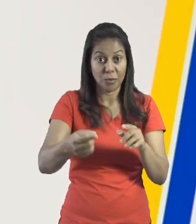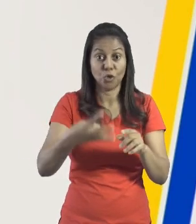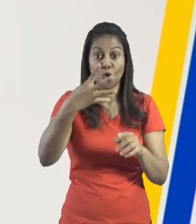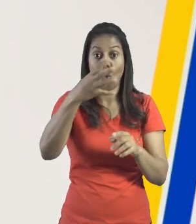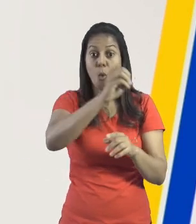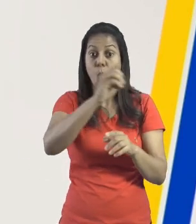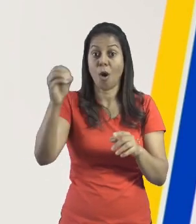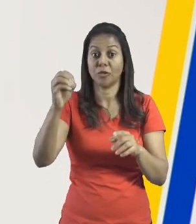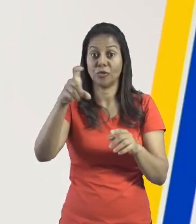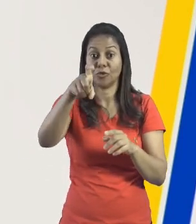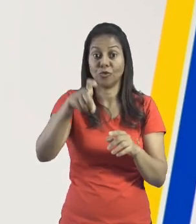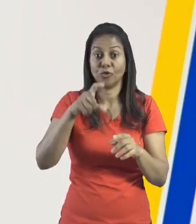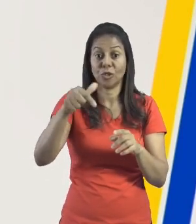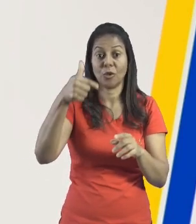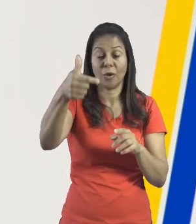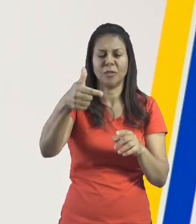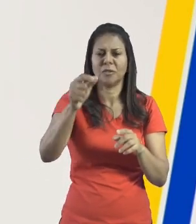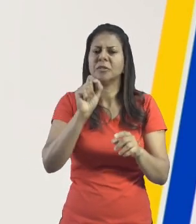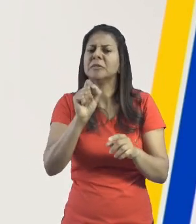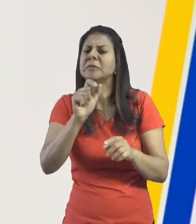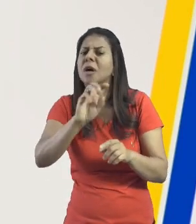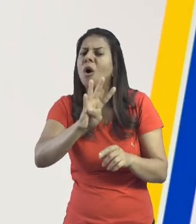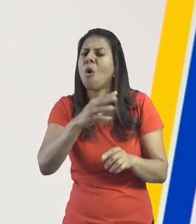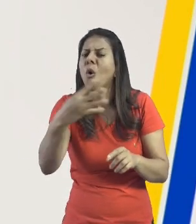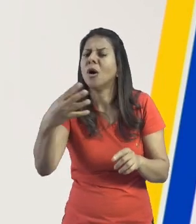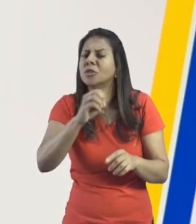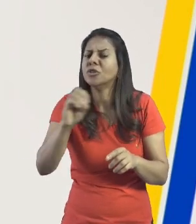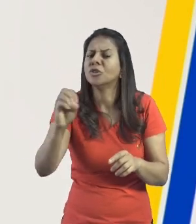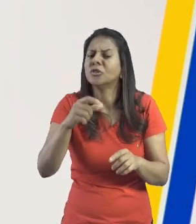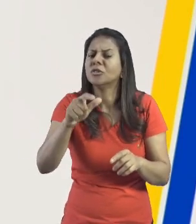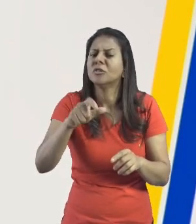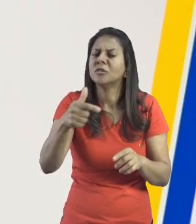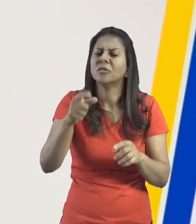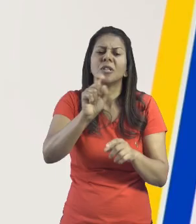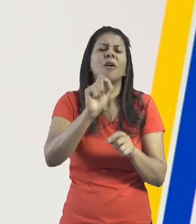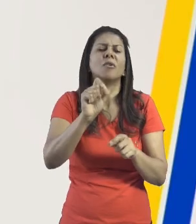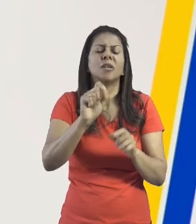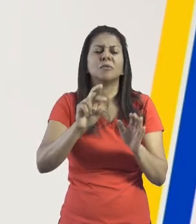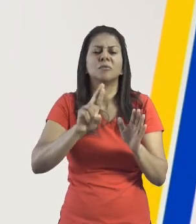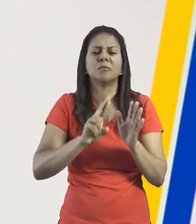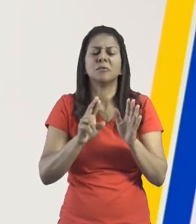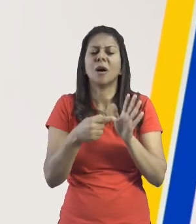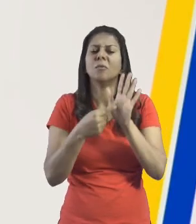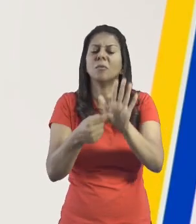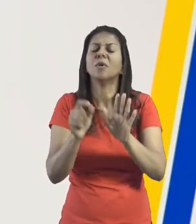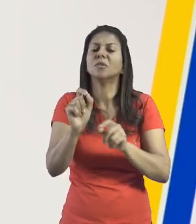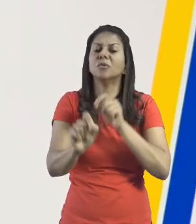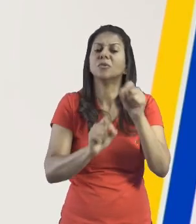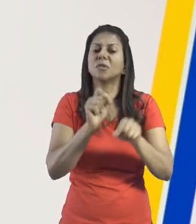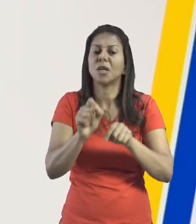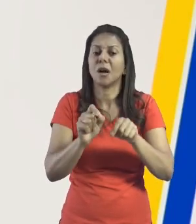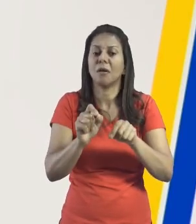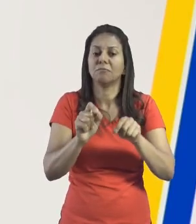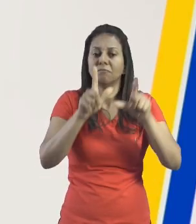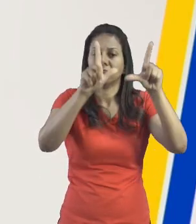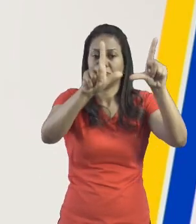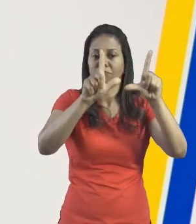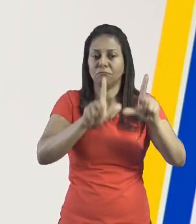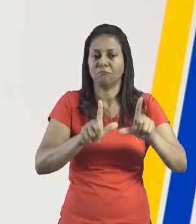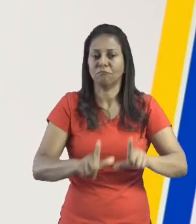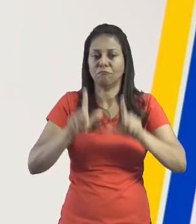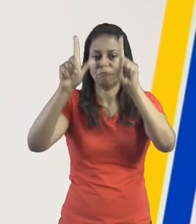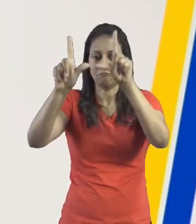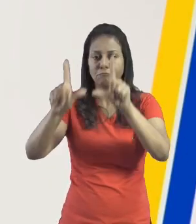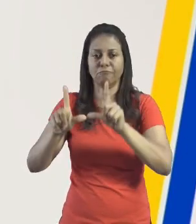400X quadrado. O que é esse 400X quadrado? Representa justamente os